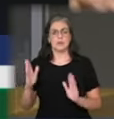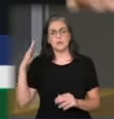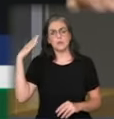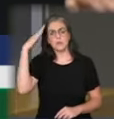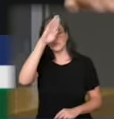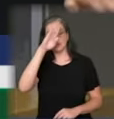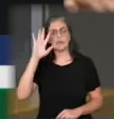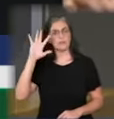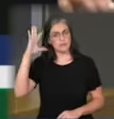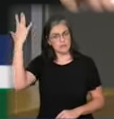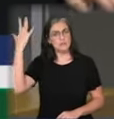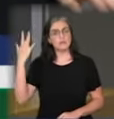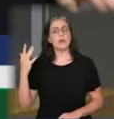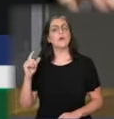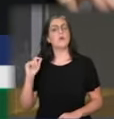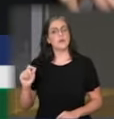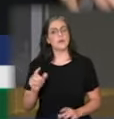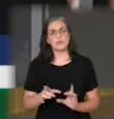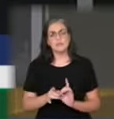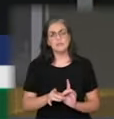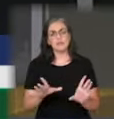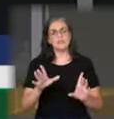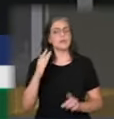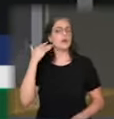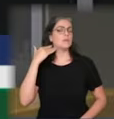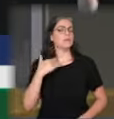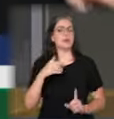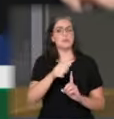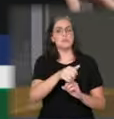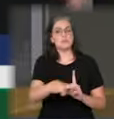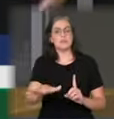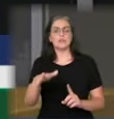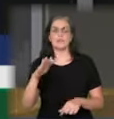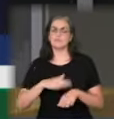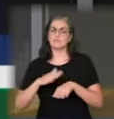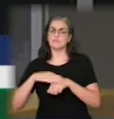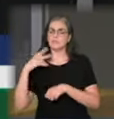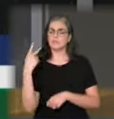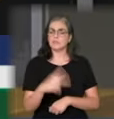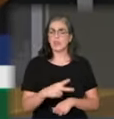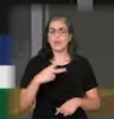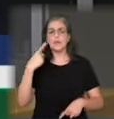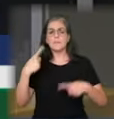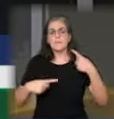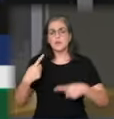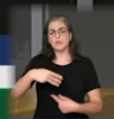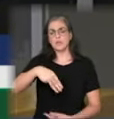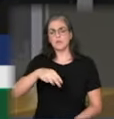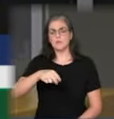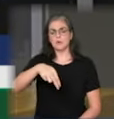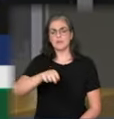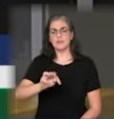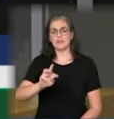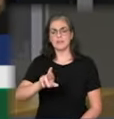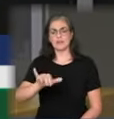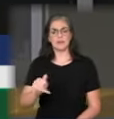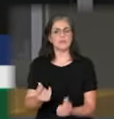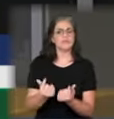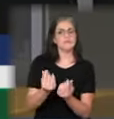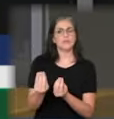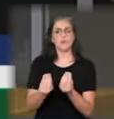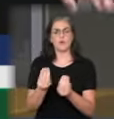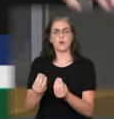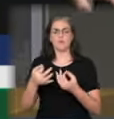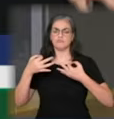autonomia para o Banco Central fazer a política monetária de forma responsável, prudente. E